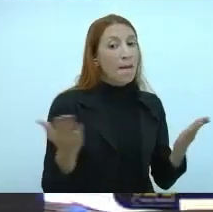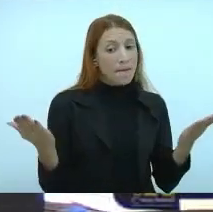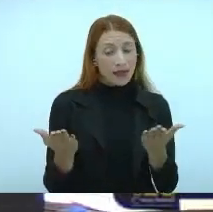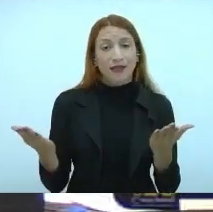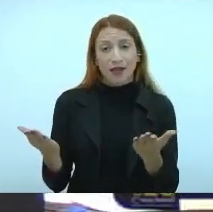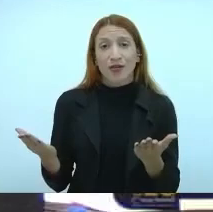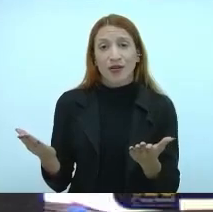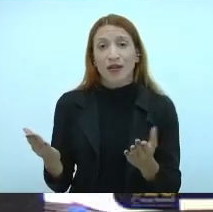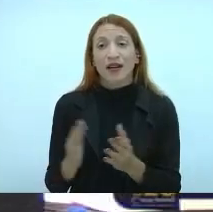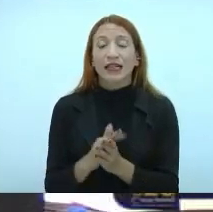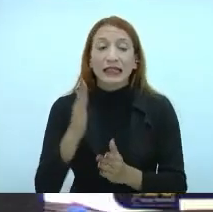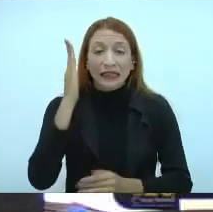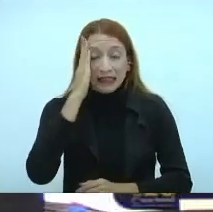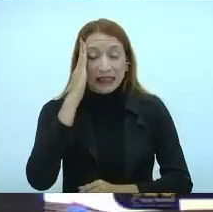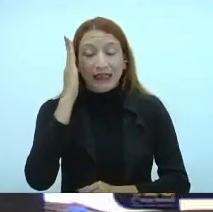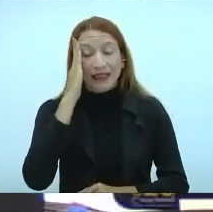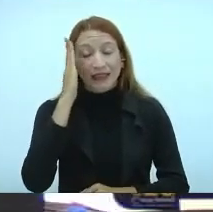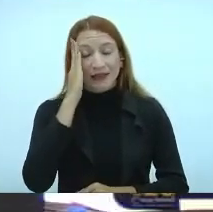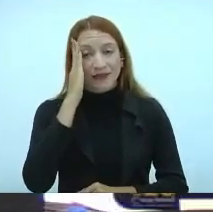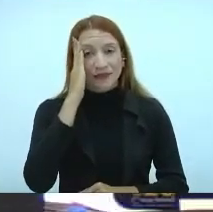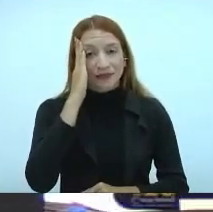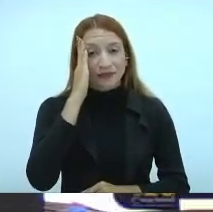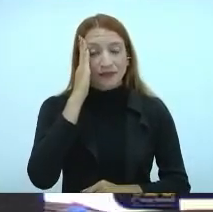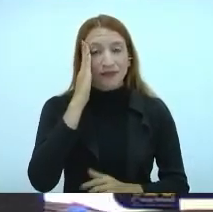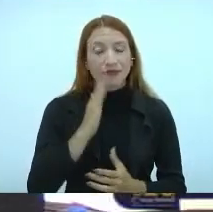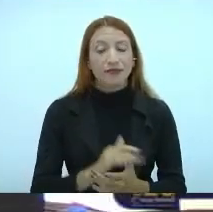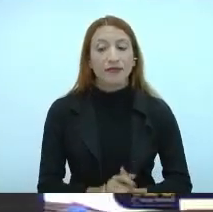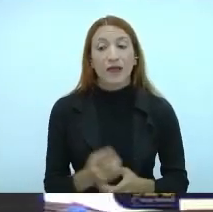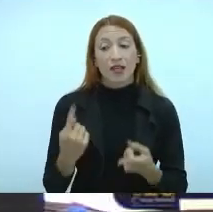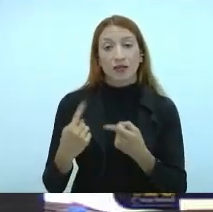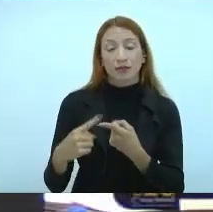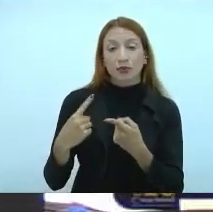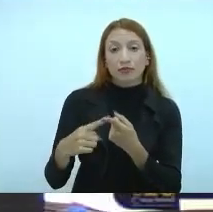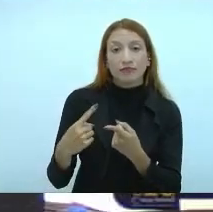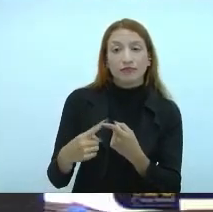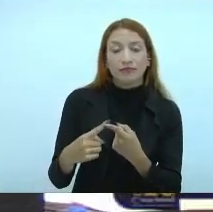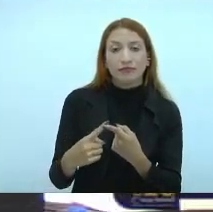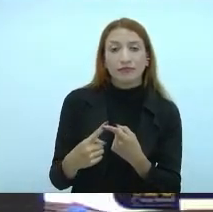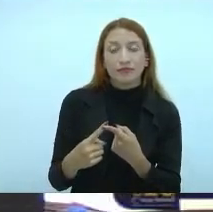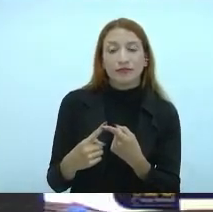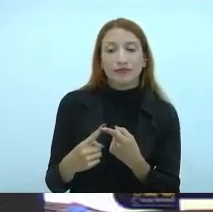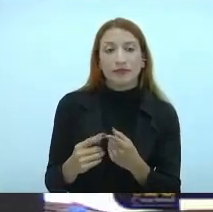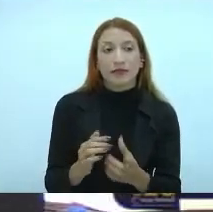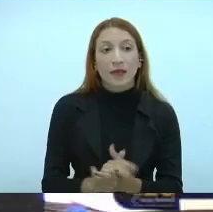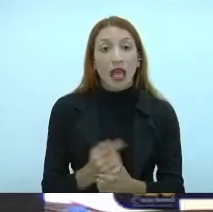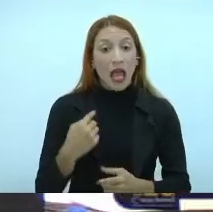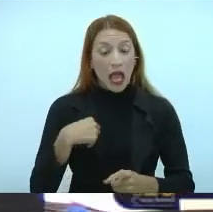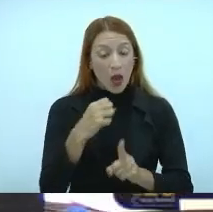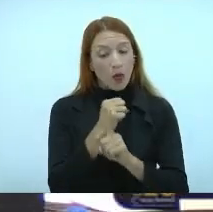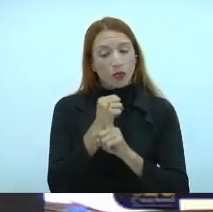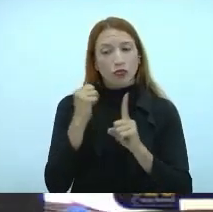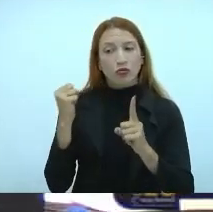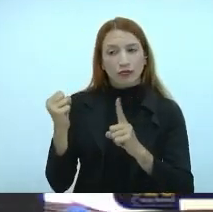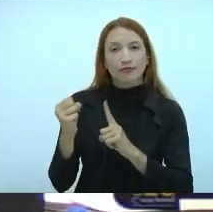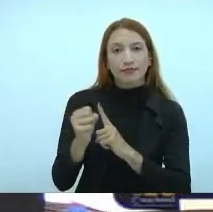ouvindo porque como eu já dis vocês eu que sou